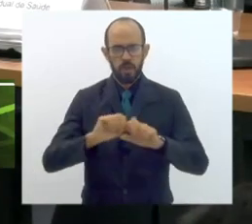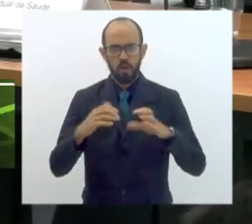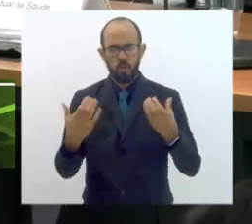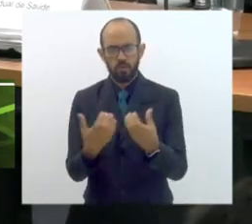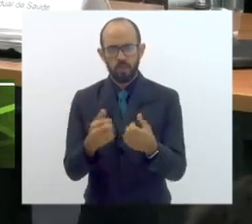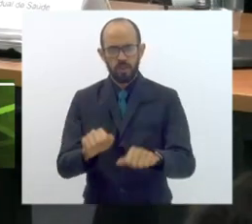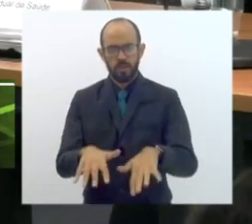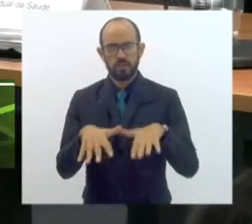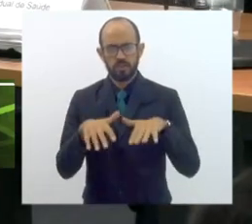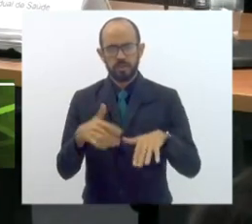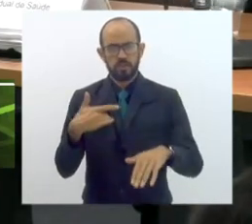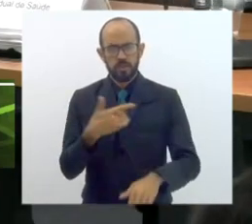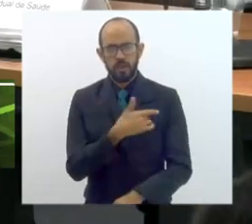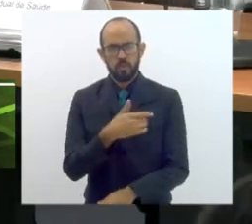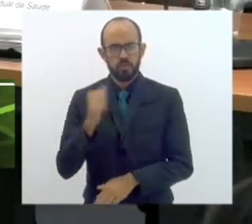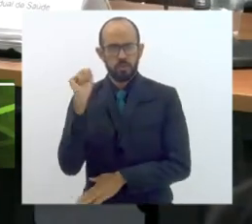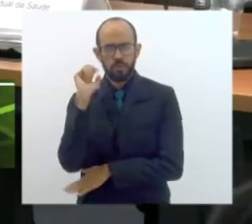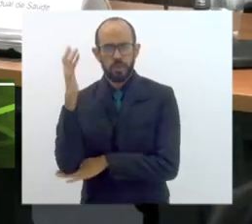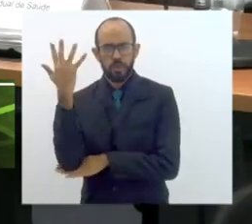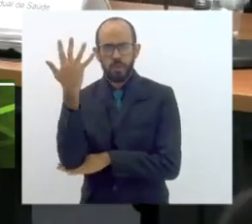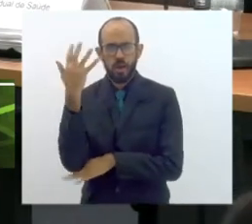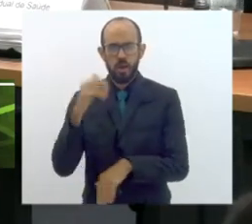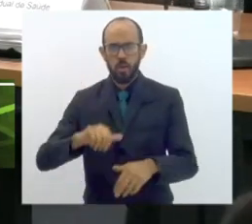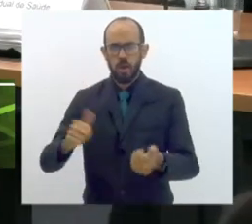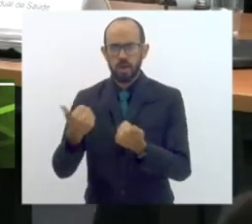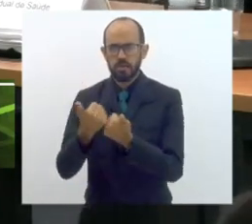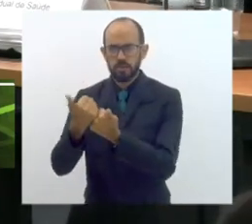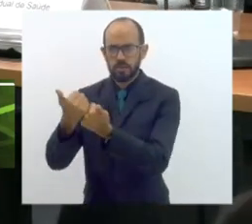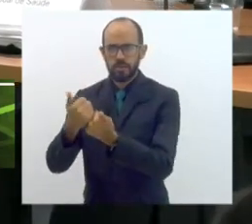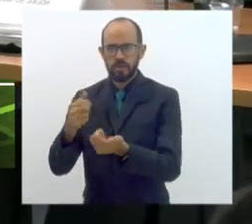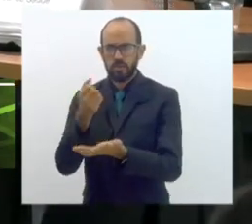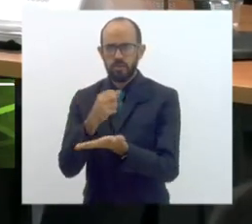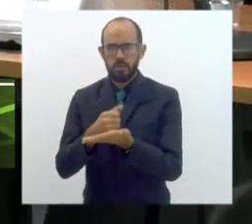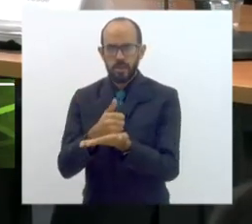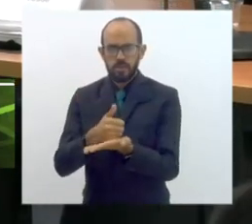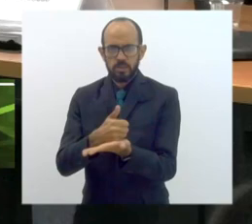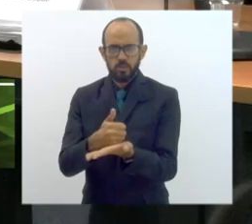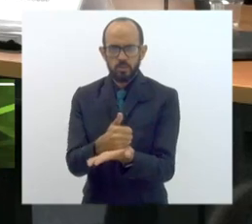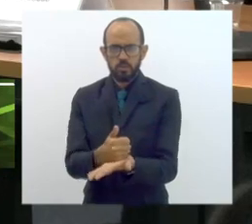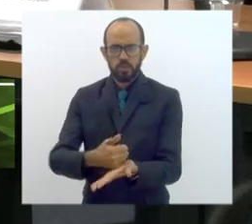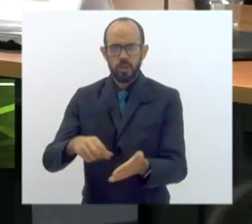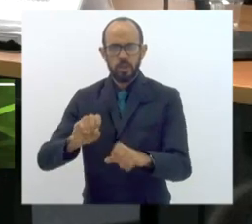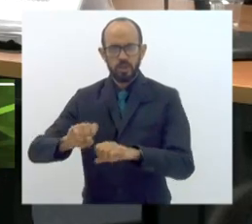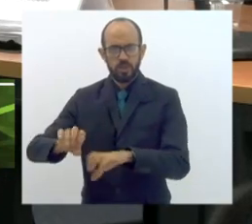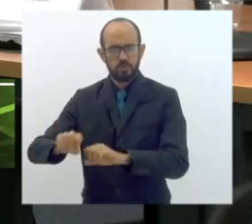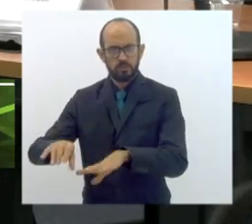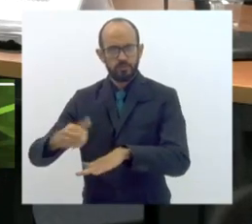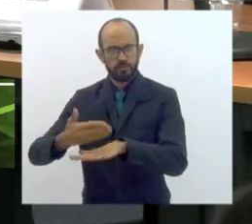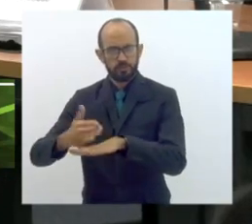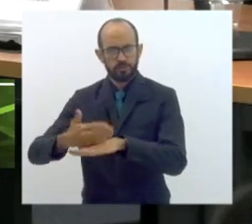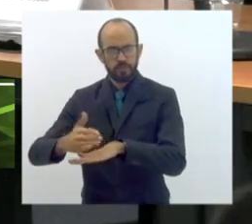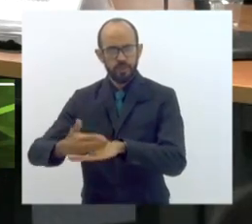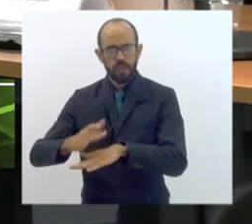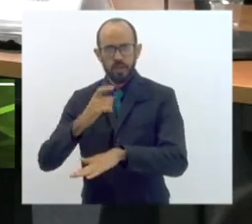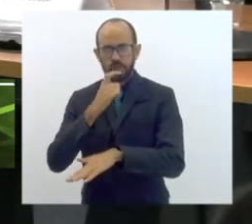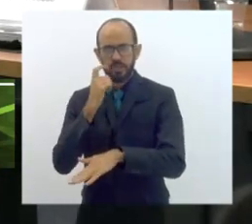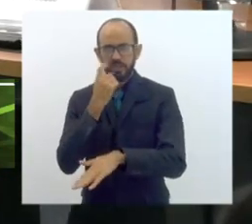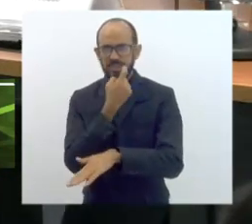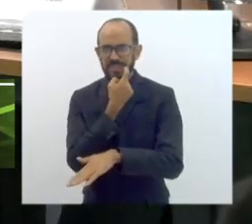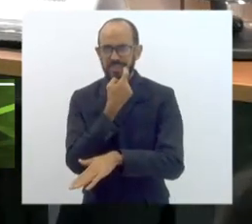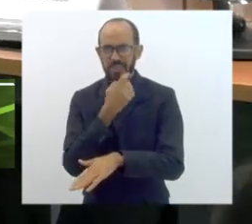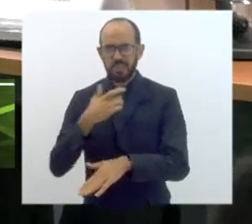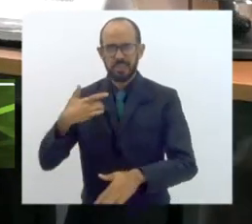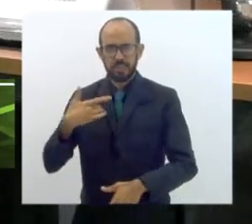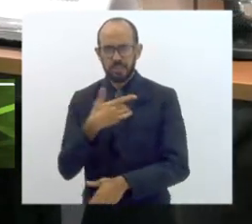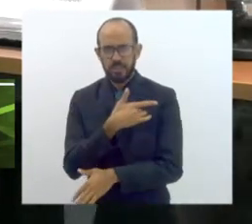saúde ambiental, conferência voltada para assistência farmacêutica, né, que teve um seminário, e capacitação de saúde bucal. A gente está falando